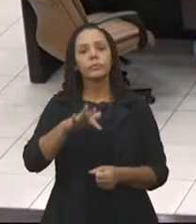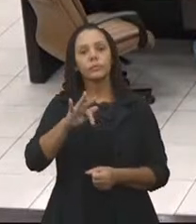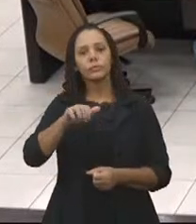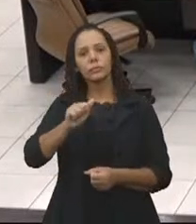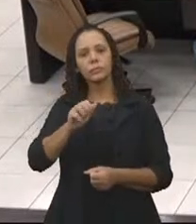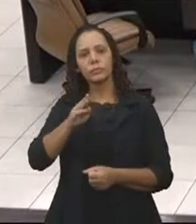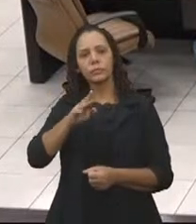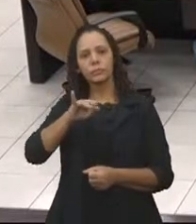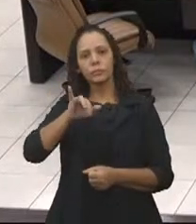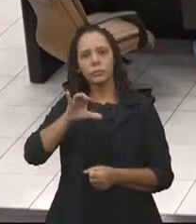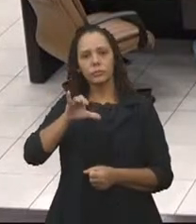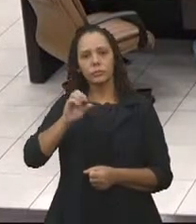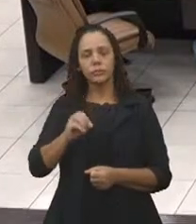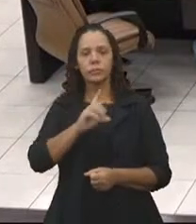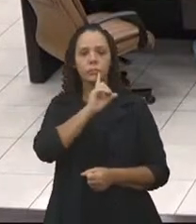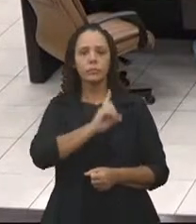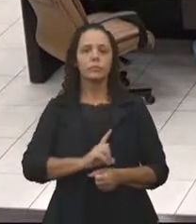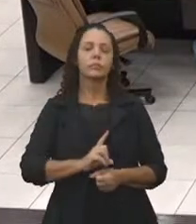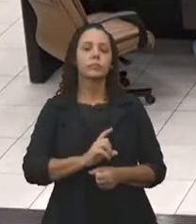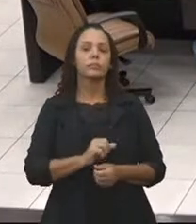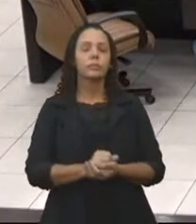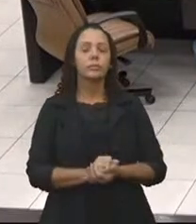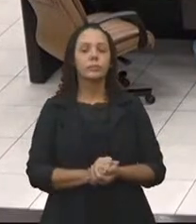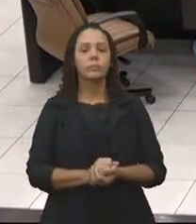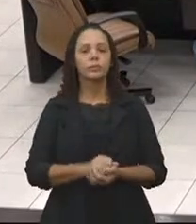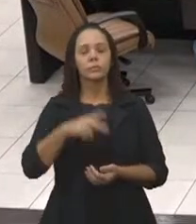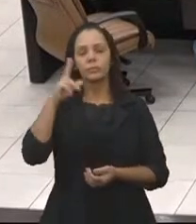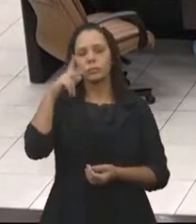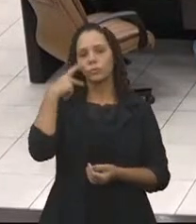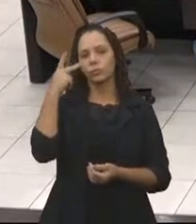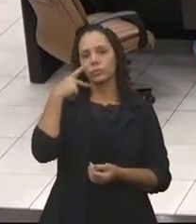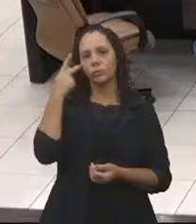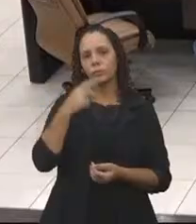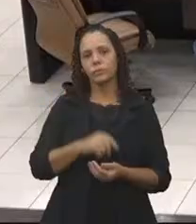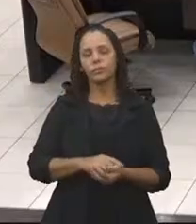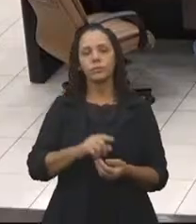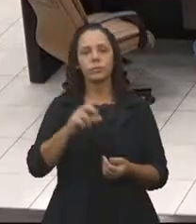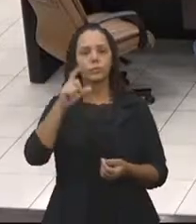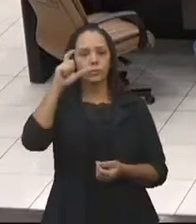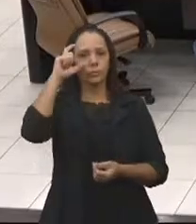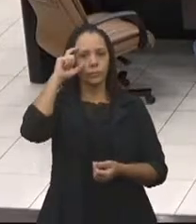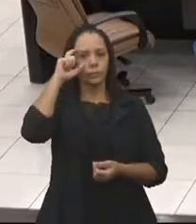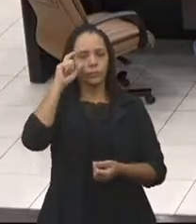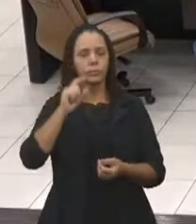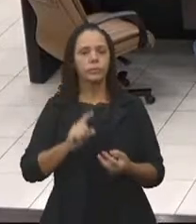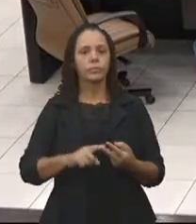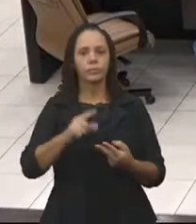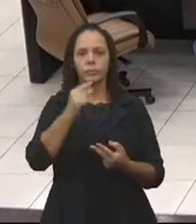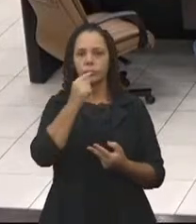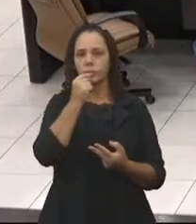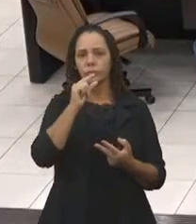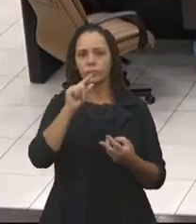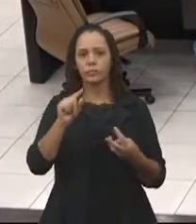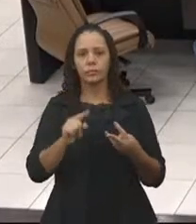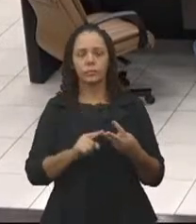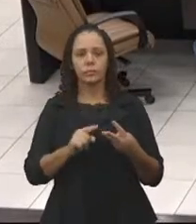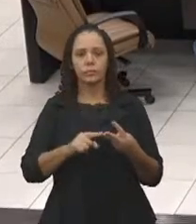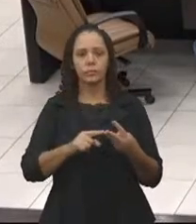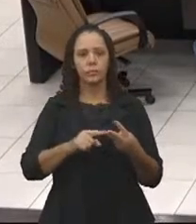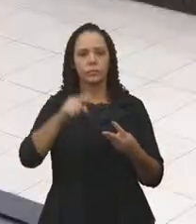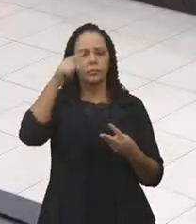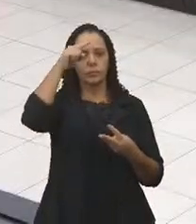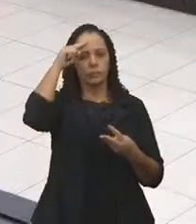de administração tributária, dos vereadores Marcelo Dantas, Neto Alves,